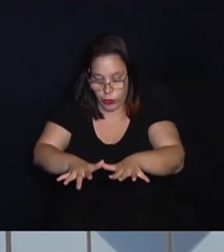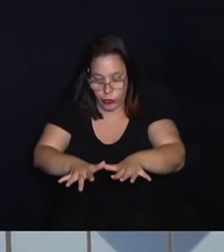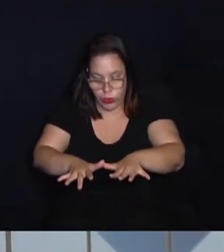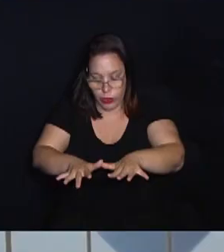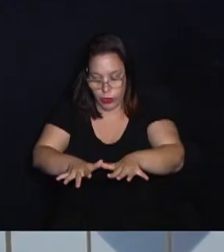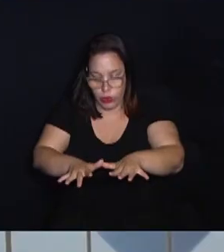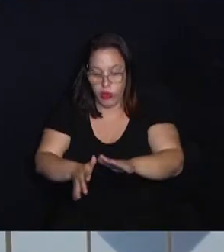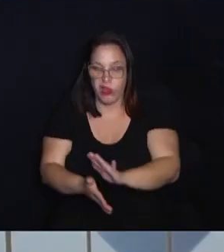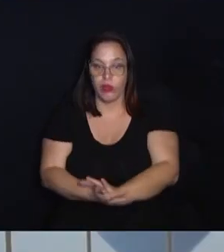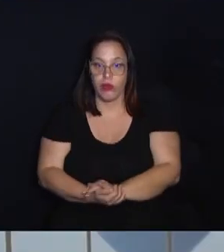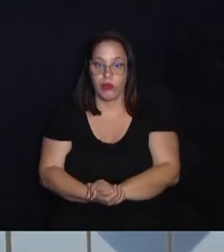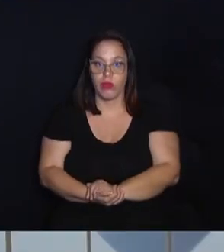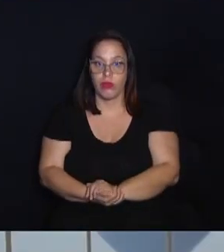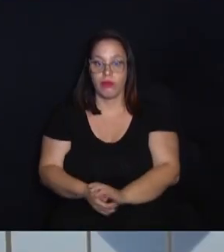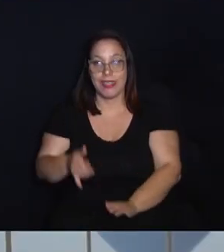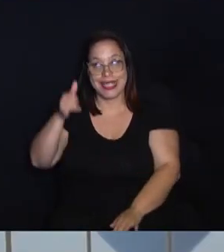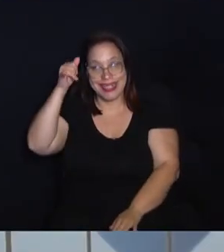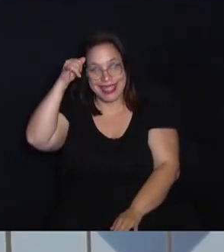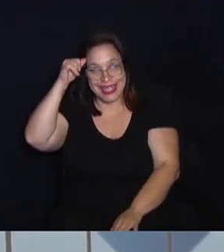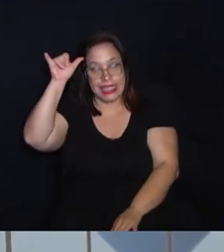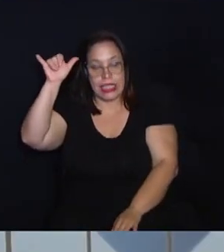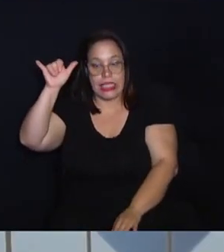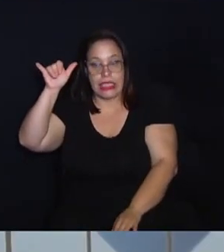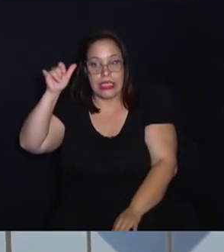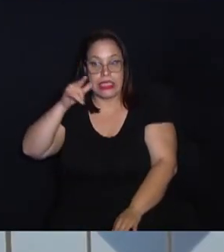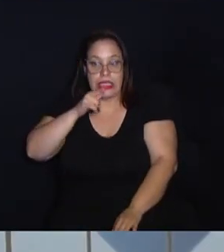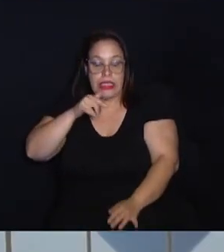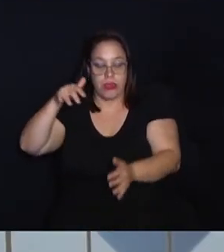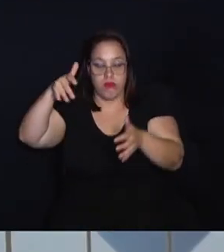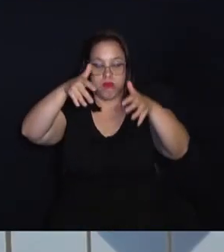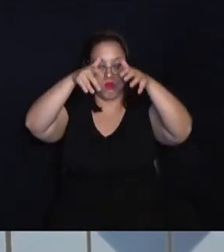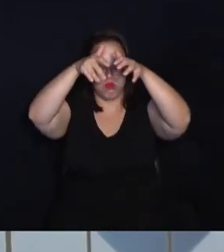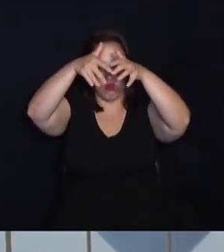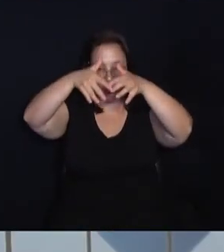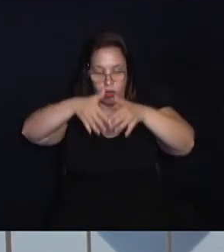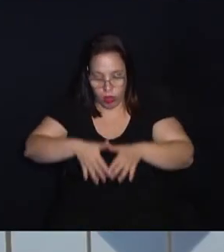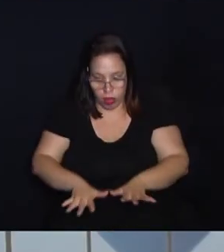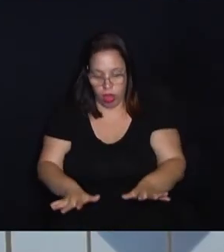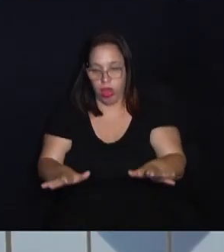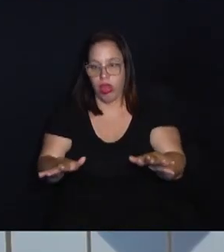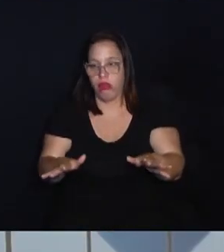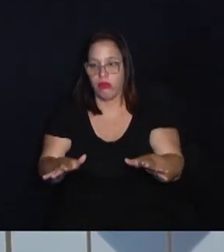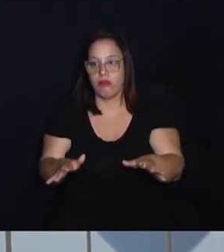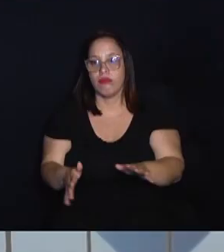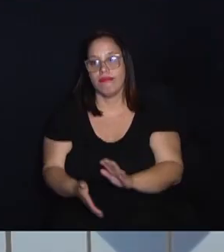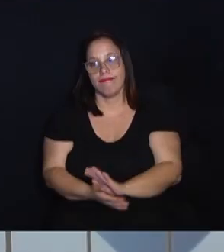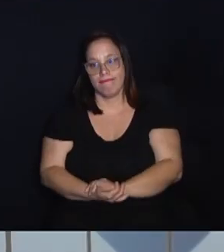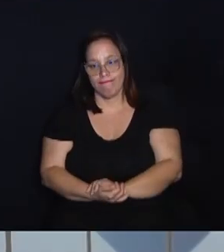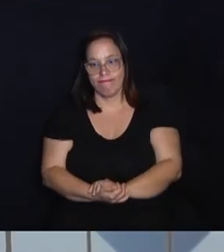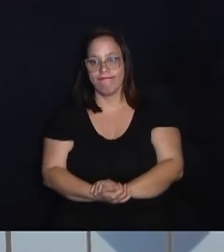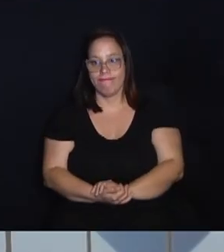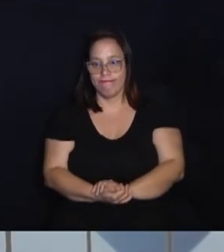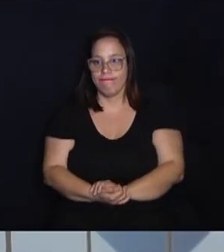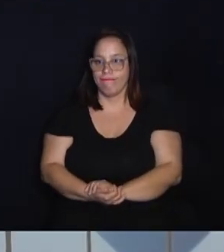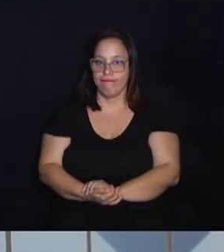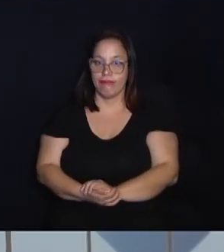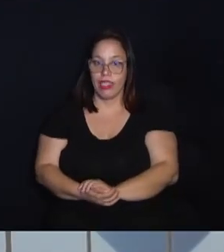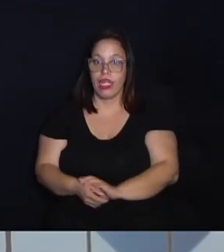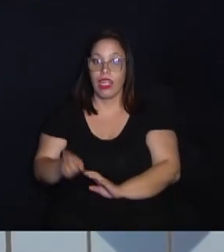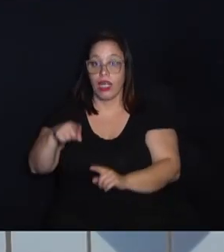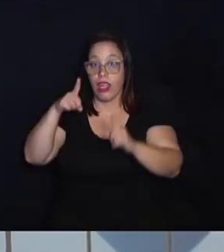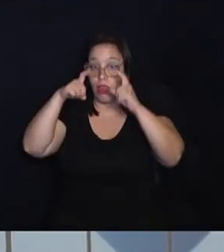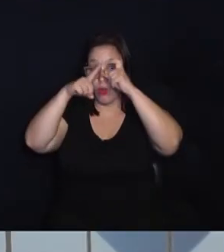principais vales para evitar que o volume de água, né, cause enchentes, provoque danos. Então esse desafio